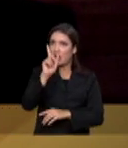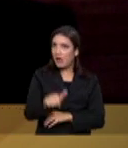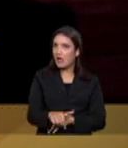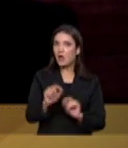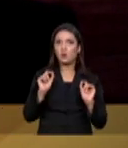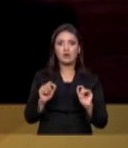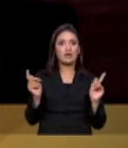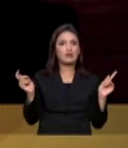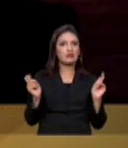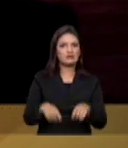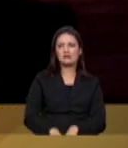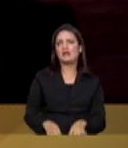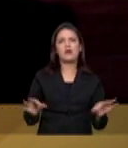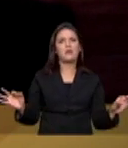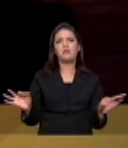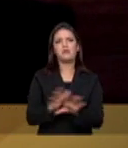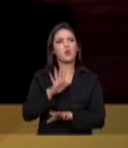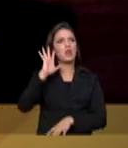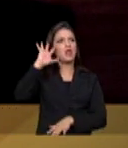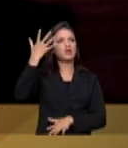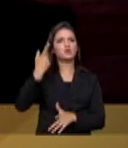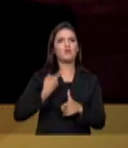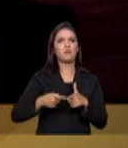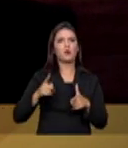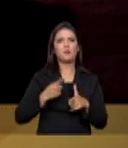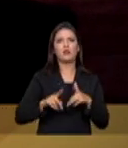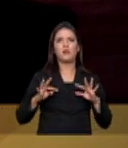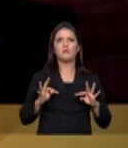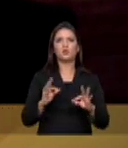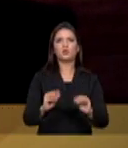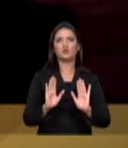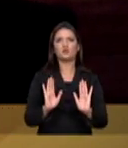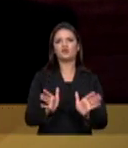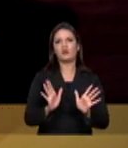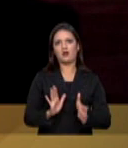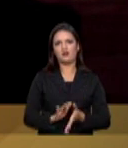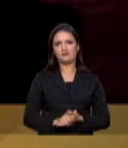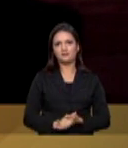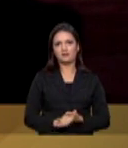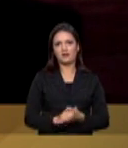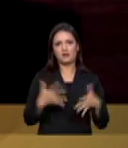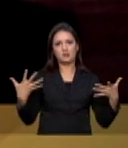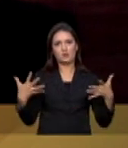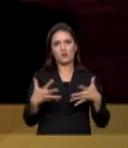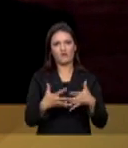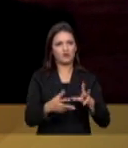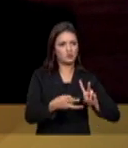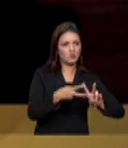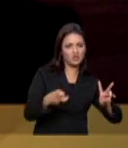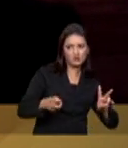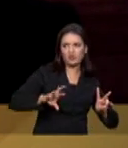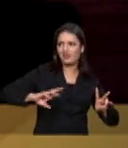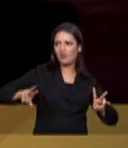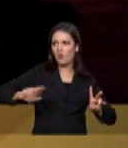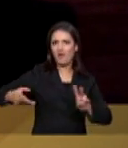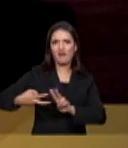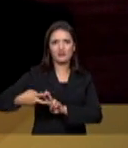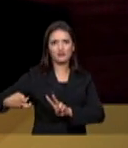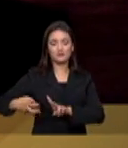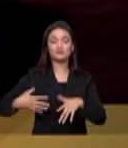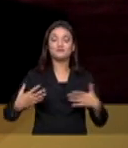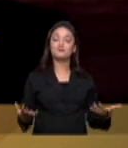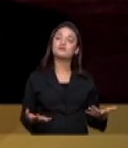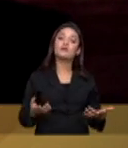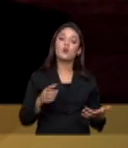a encerrar os Graves Ah e não em plenário do STF